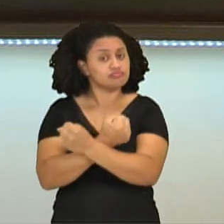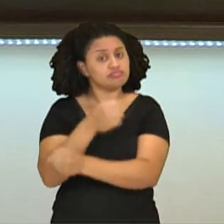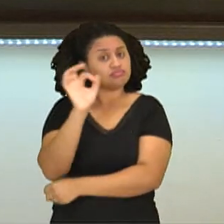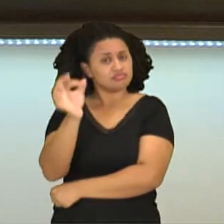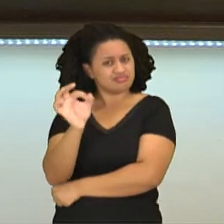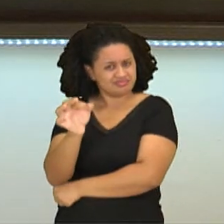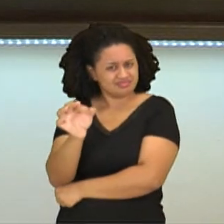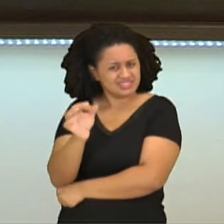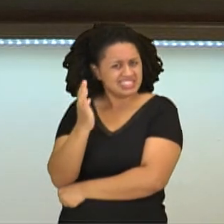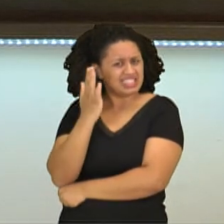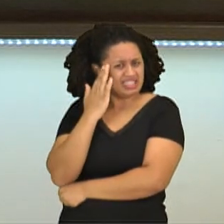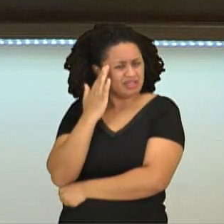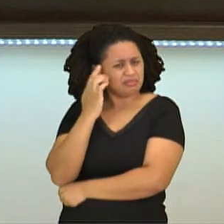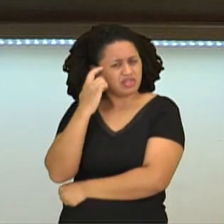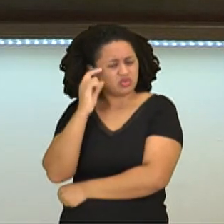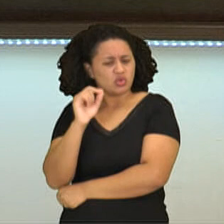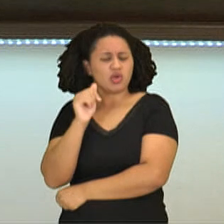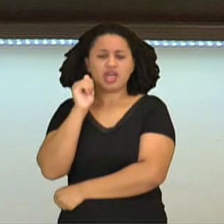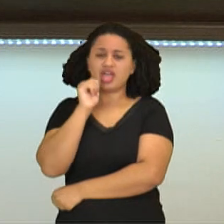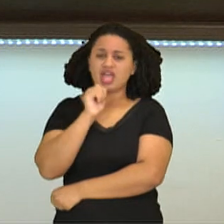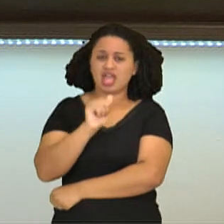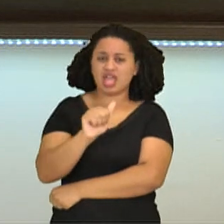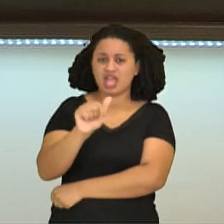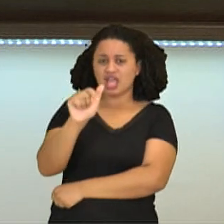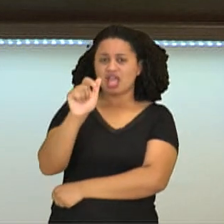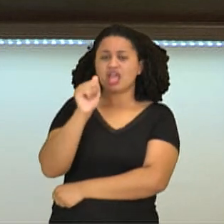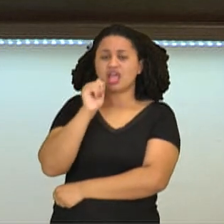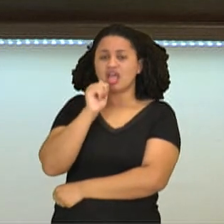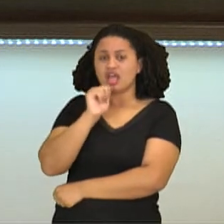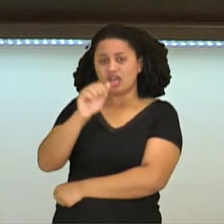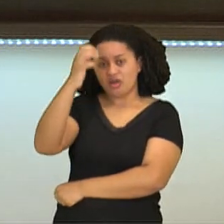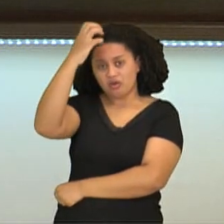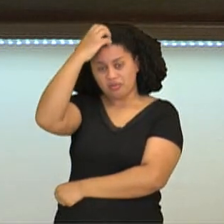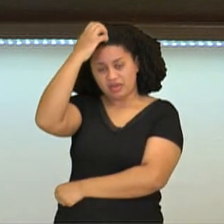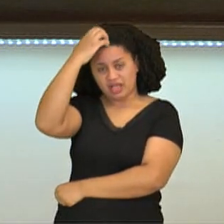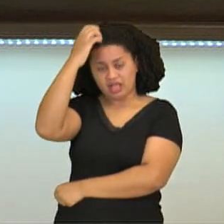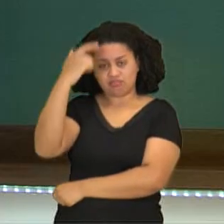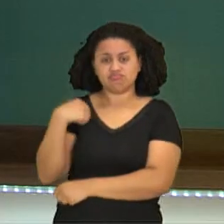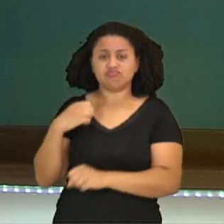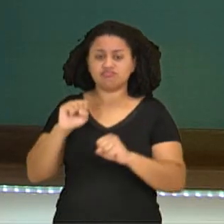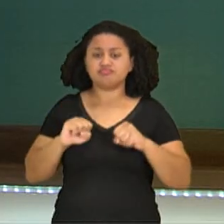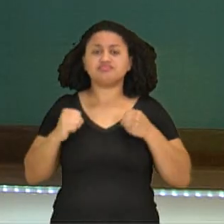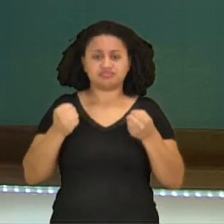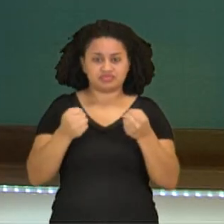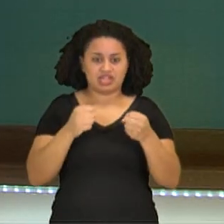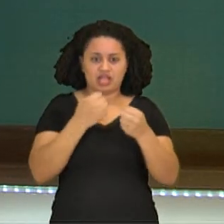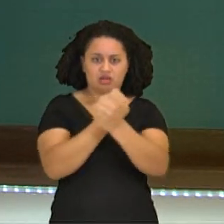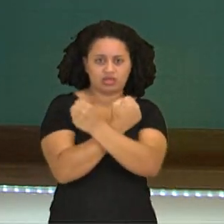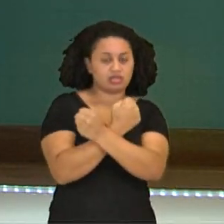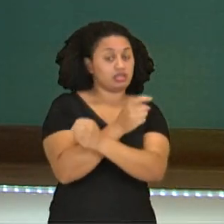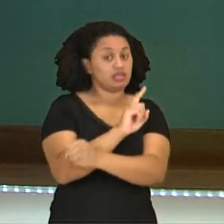amigos, já pensou chegar uma rainha guerreira e Wakanda? Não, não é Wakanda, não. É de Kush.